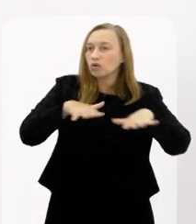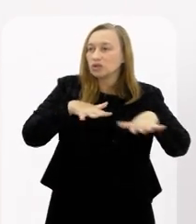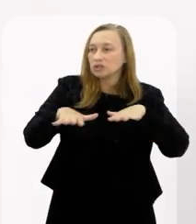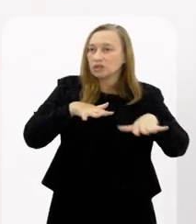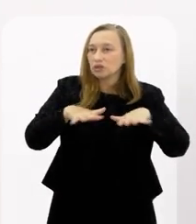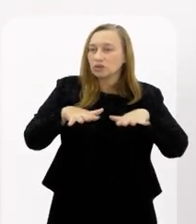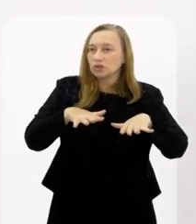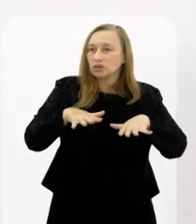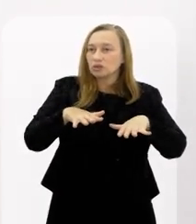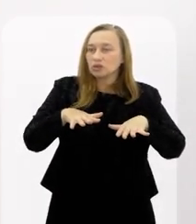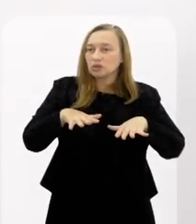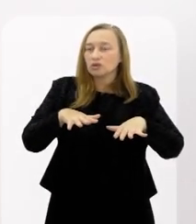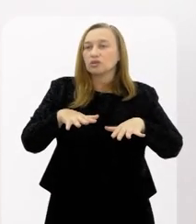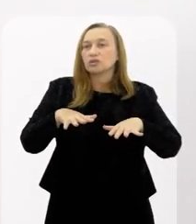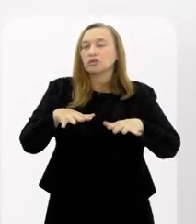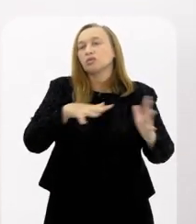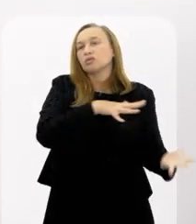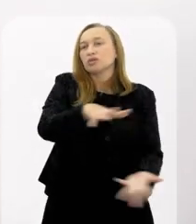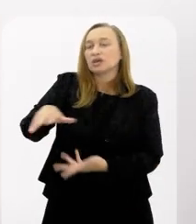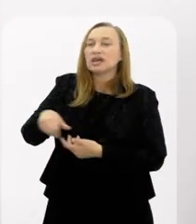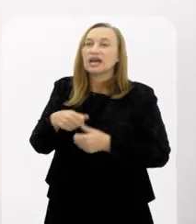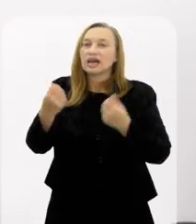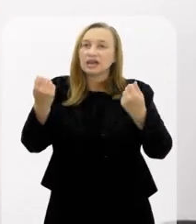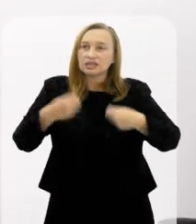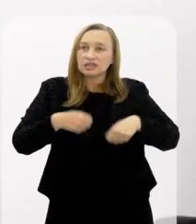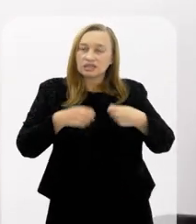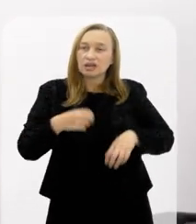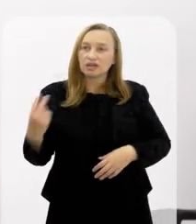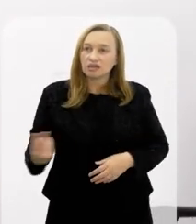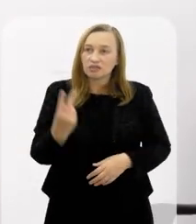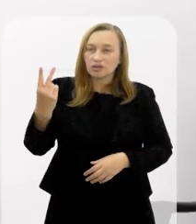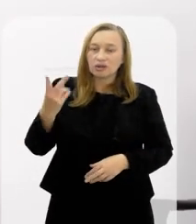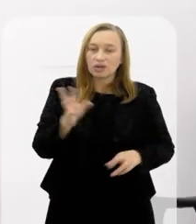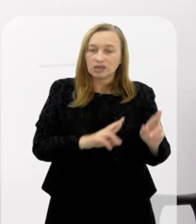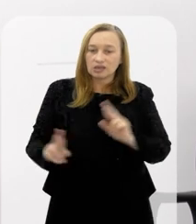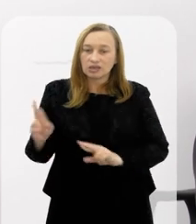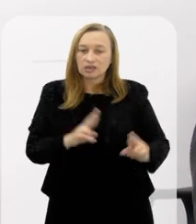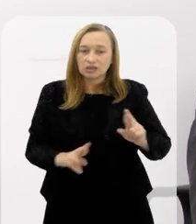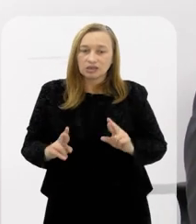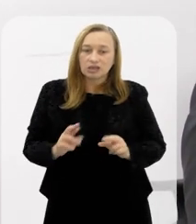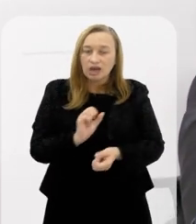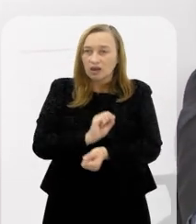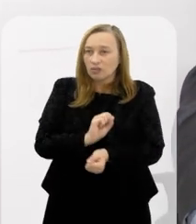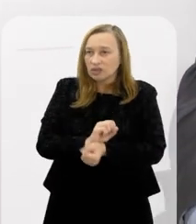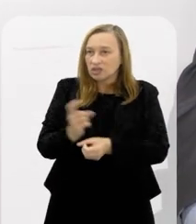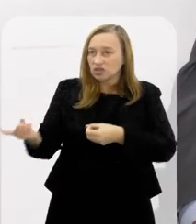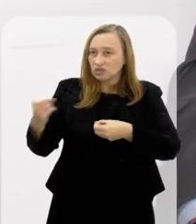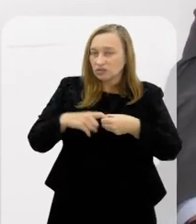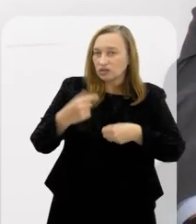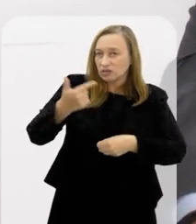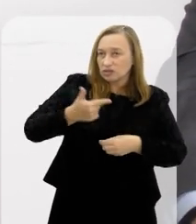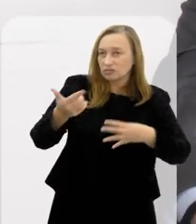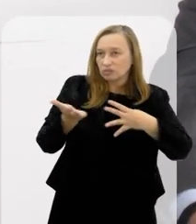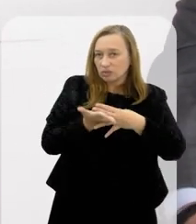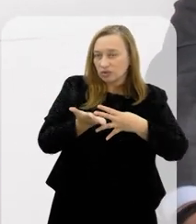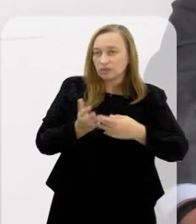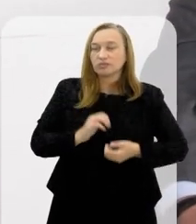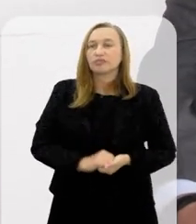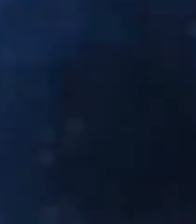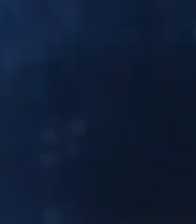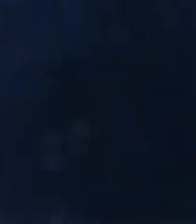mobilização mundial a respeito da necessidade de se valorizar essa relação Aguarda aí que a gente já volta no segundo